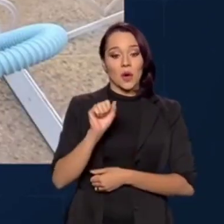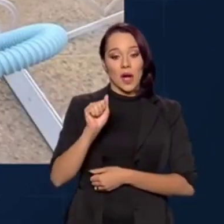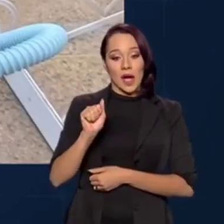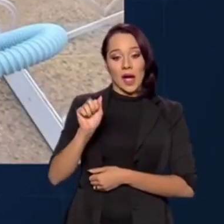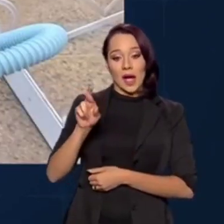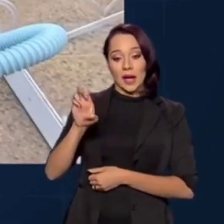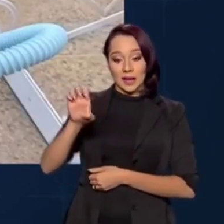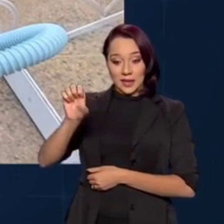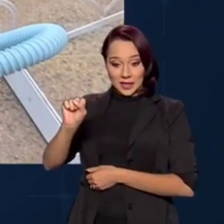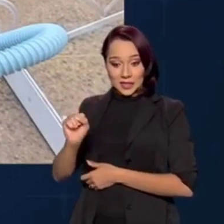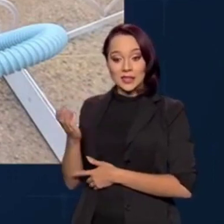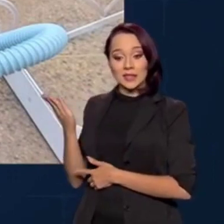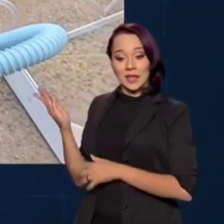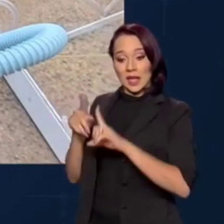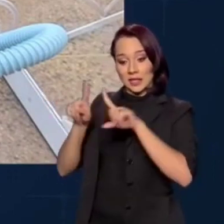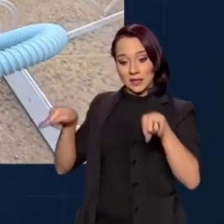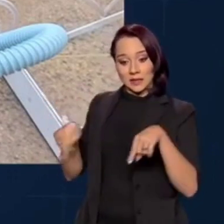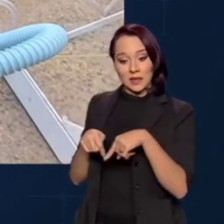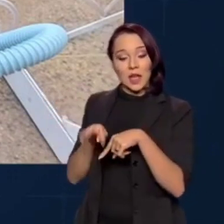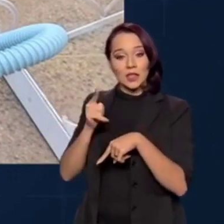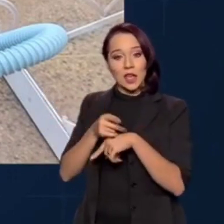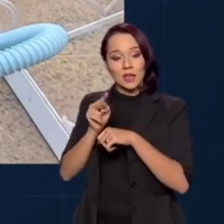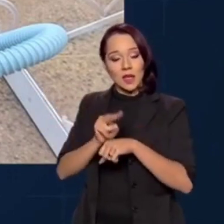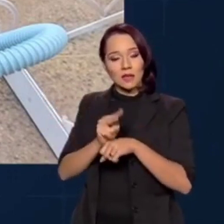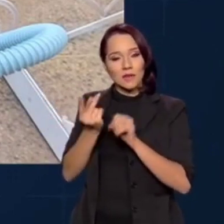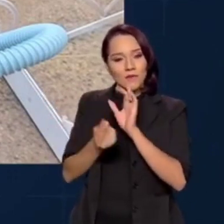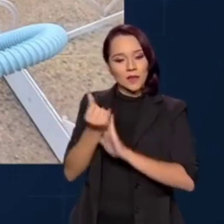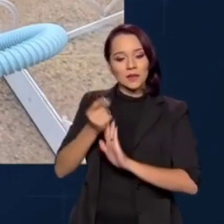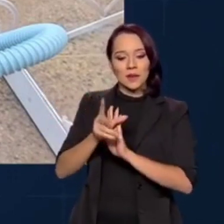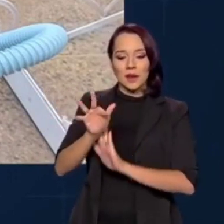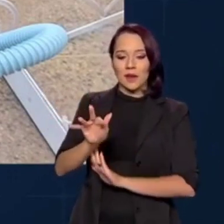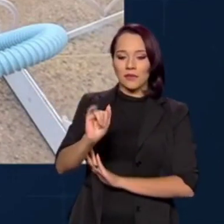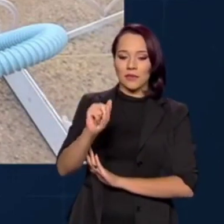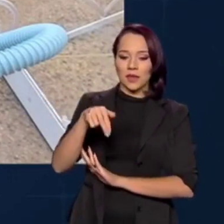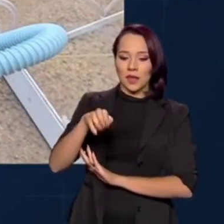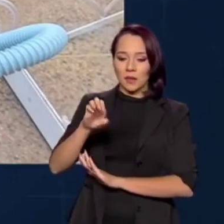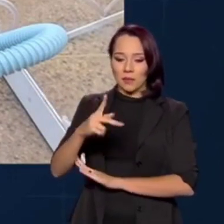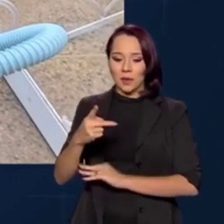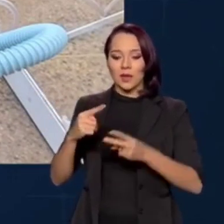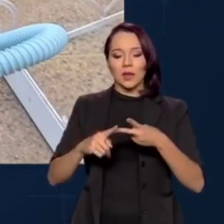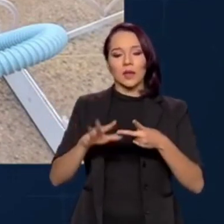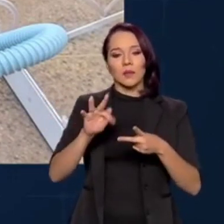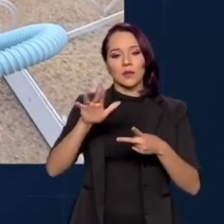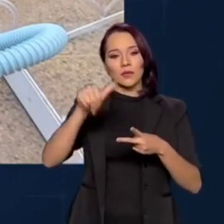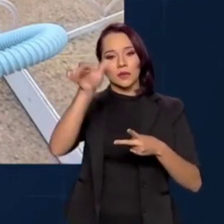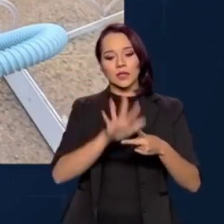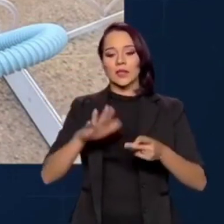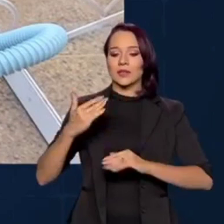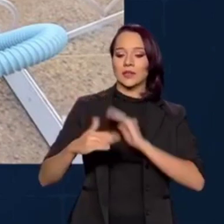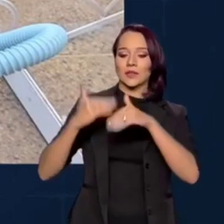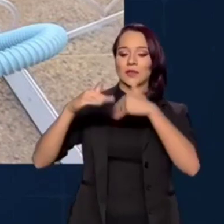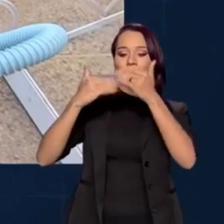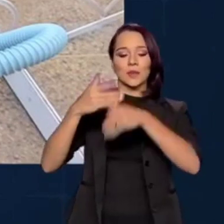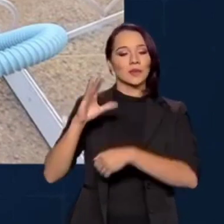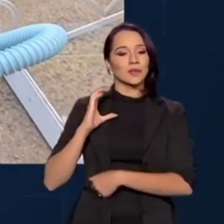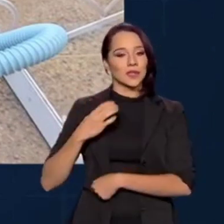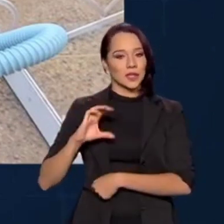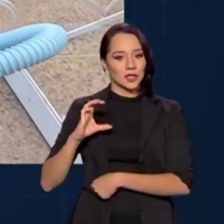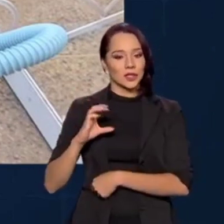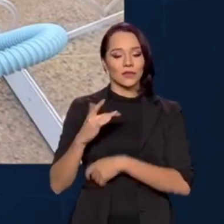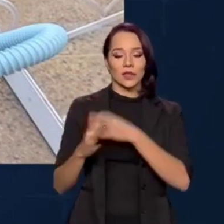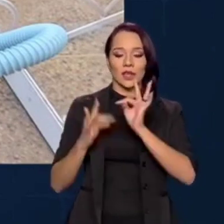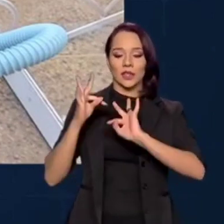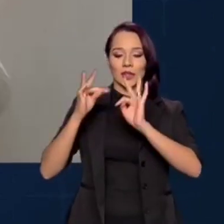o nome desse equipamento, está sendo financiado pela FINEP e pelo Fundo Nacional de Desenvolvimento Científico